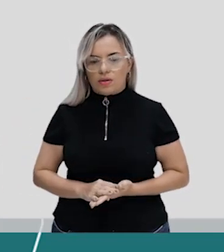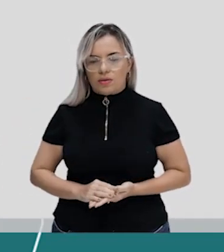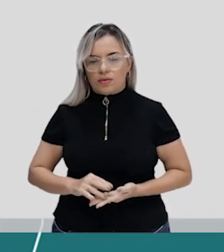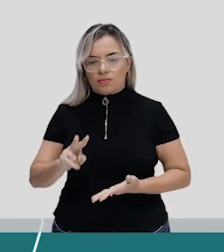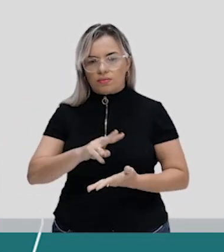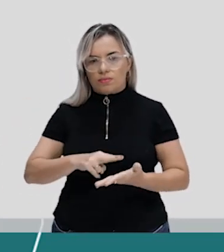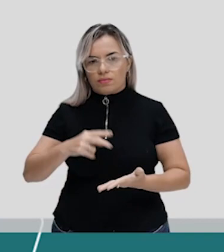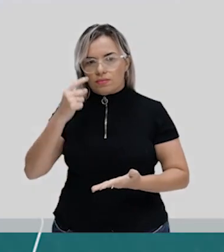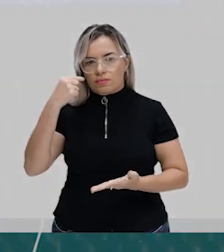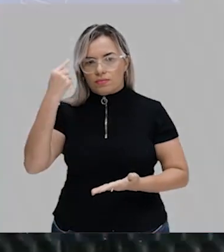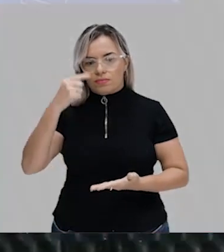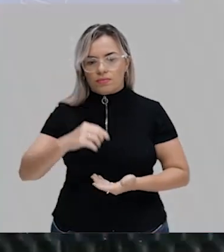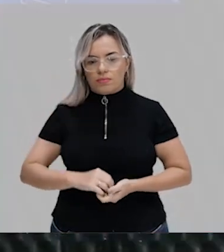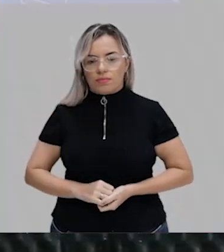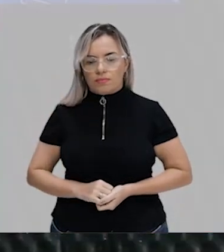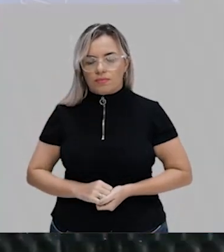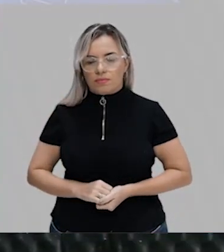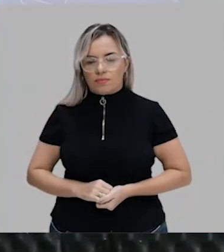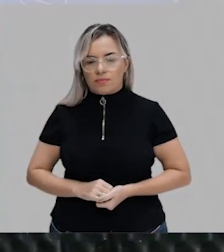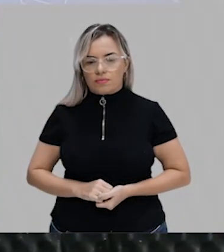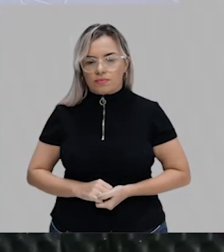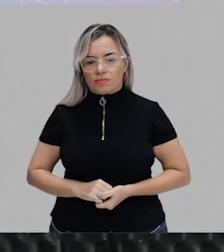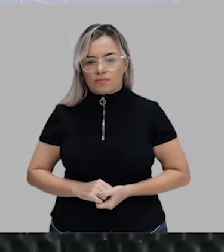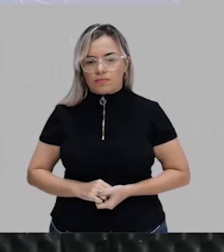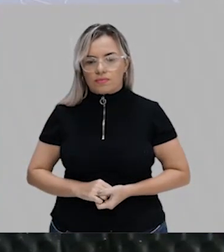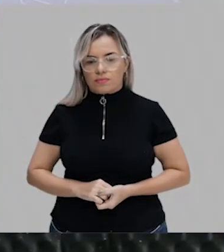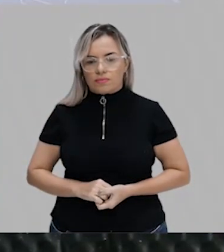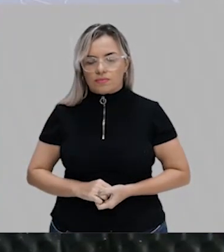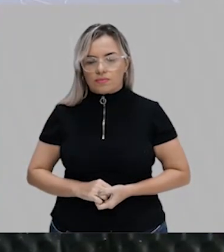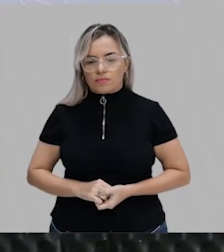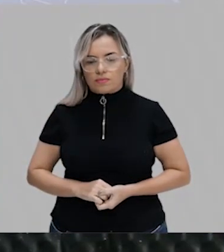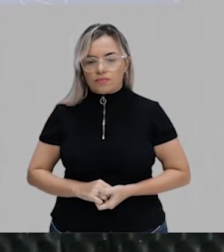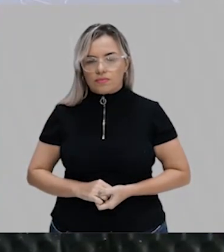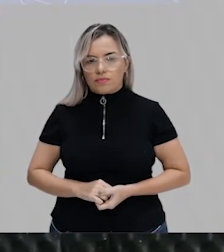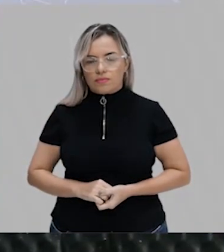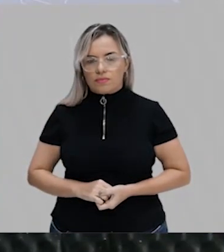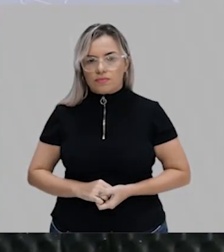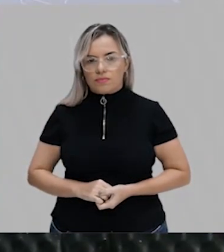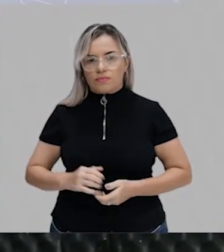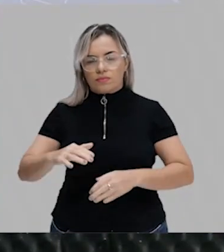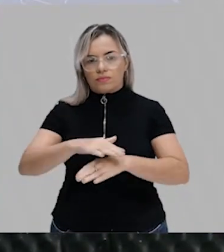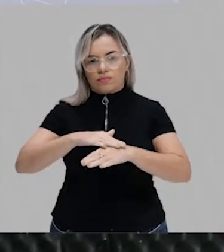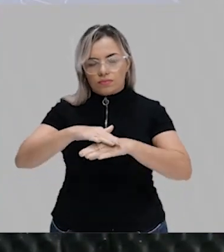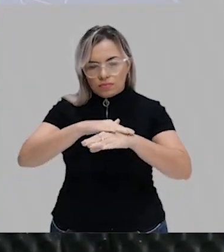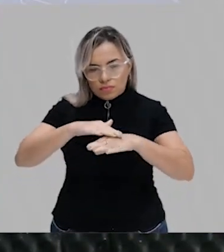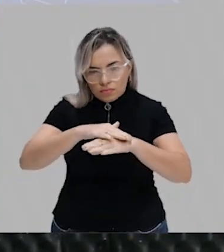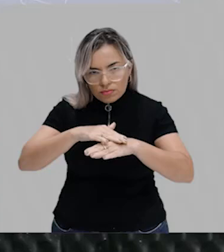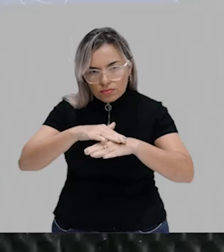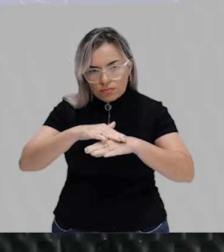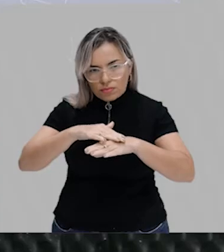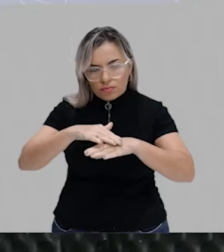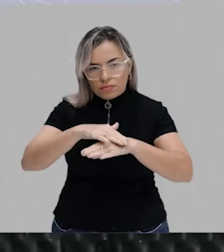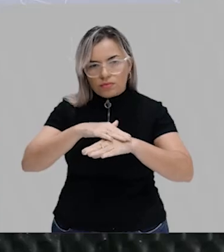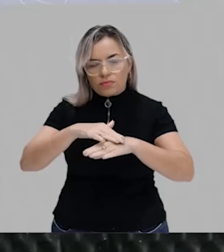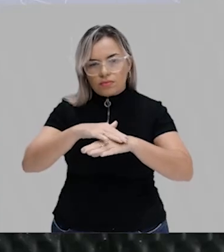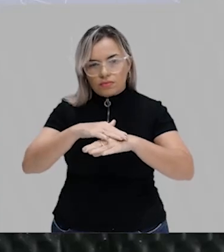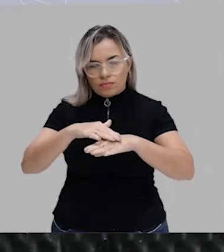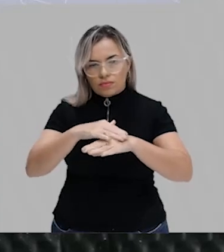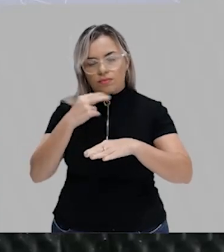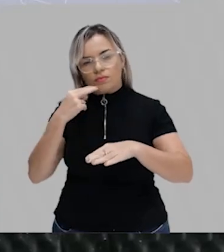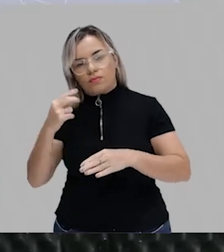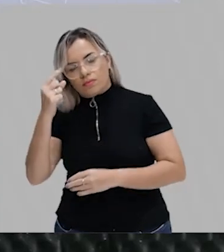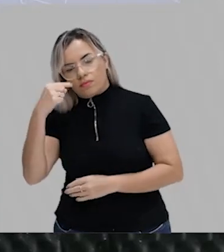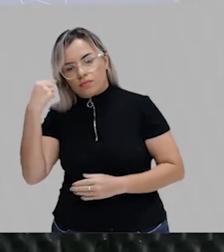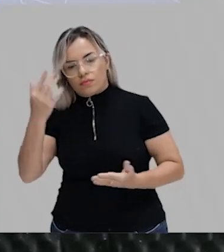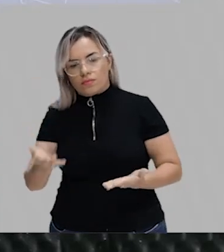se llama? Soy Marta Garcia. Esse é um diálogo formal em espanhol, e